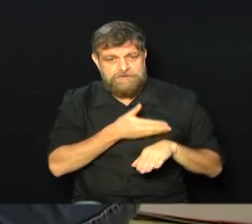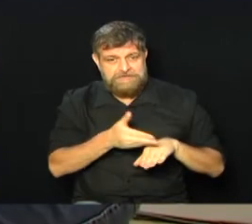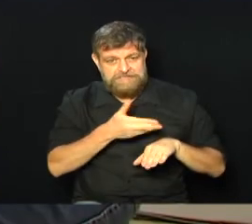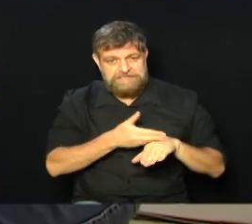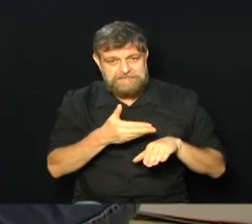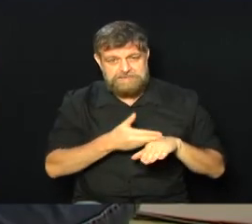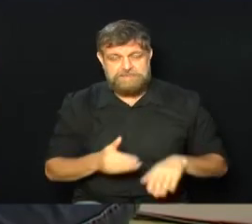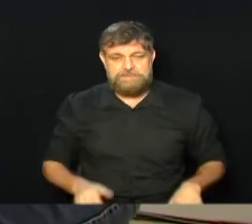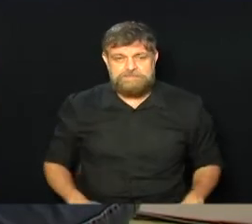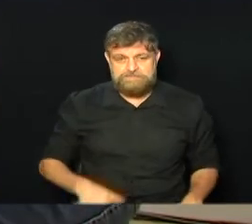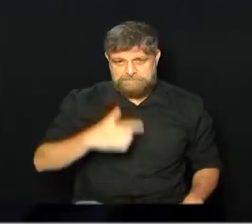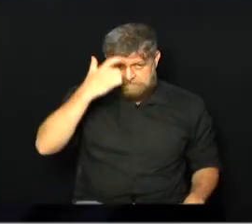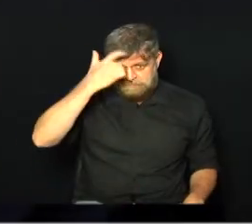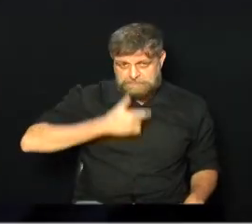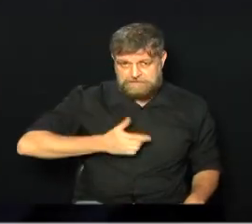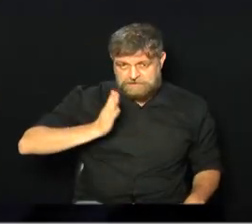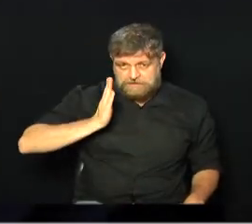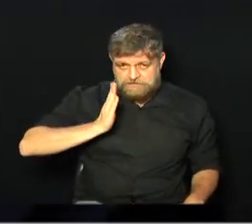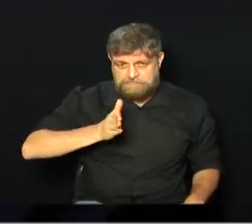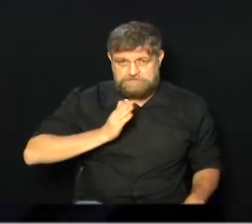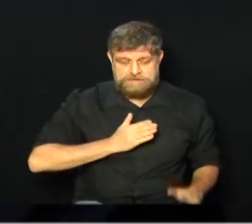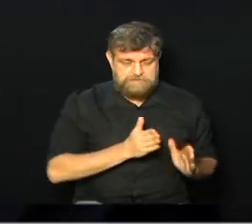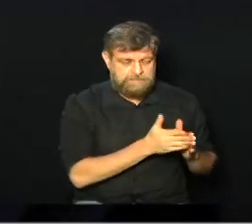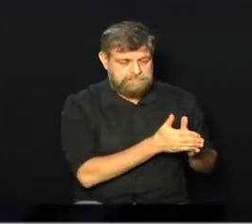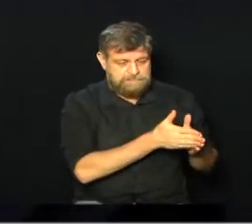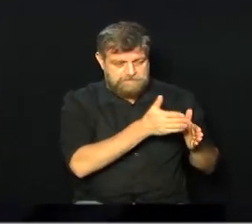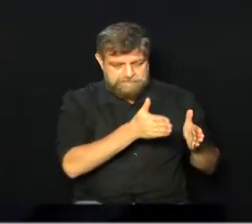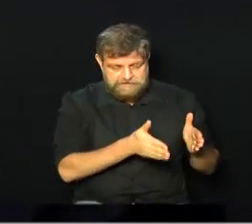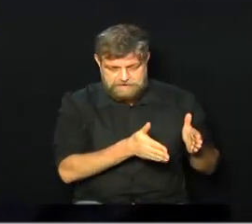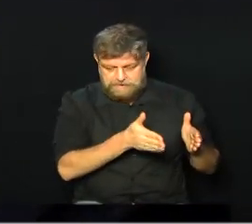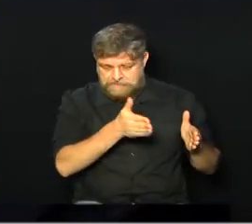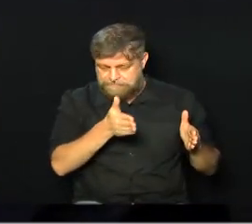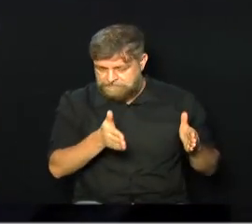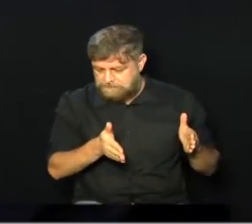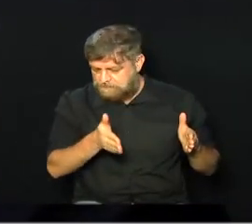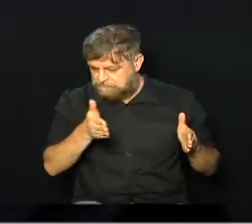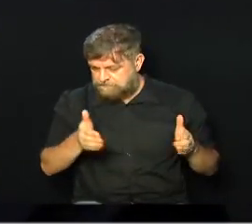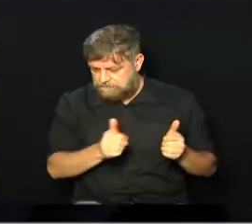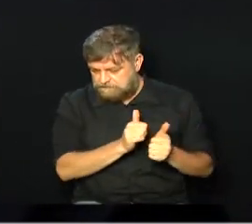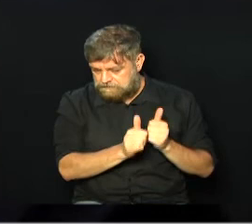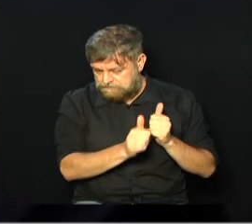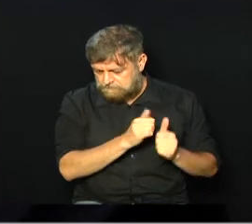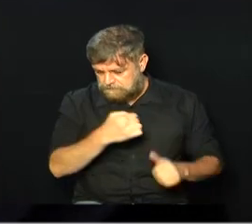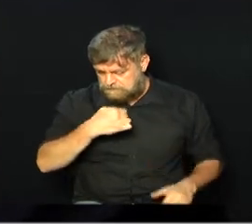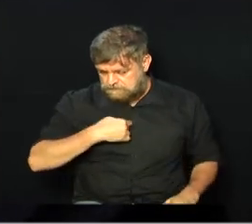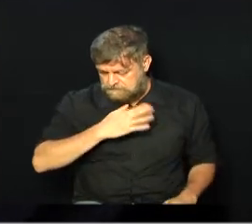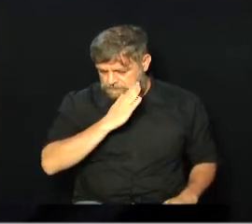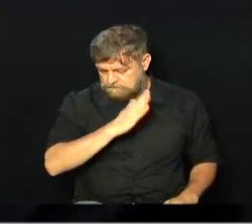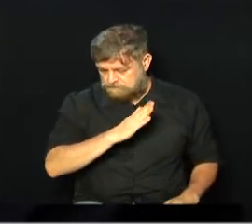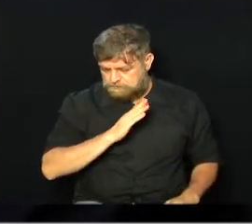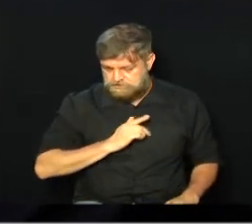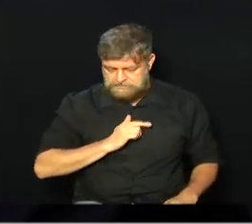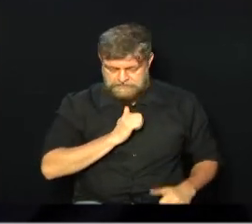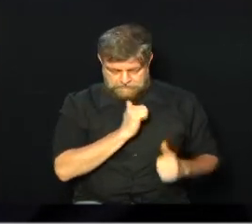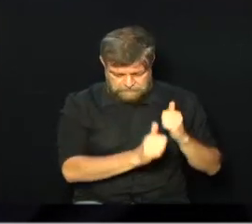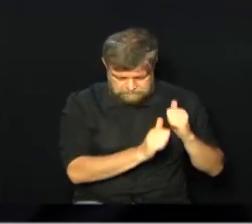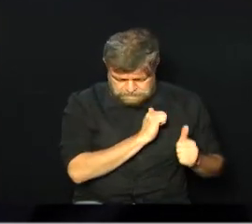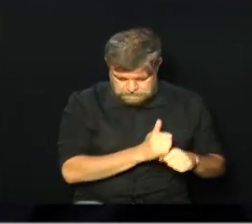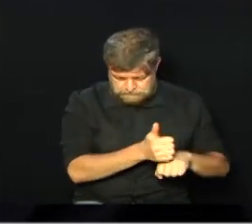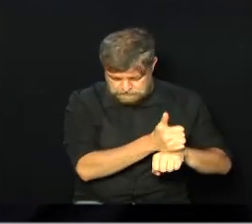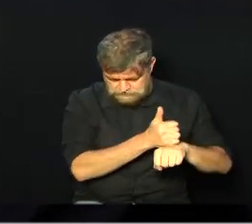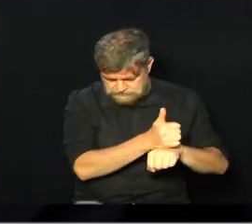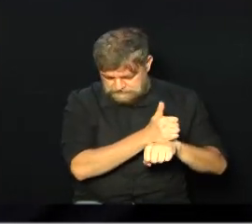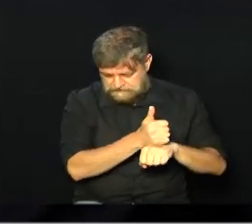Olha, eu já passei por todas as etapas, né, do futebol. Eu passei que nem como atleta, como auxiliar e agora